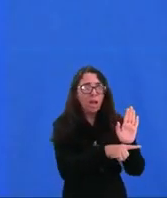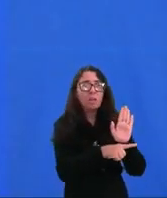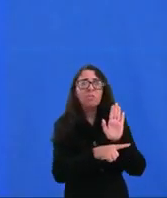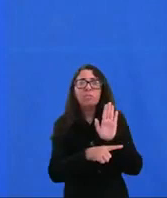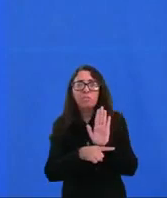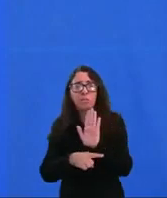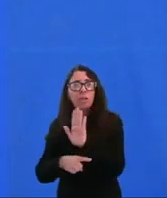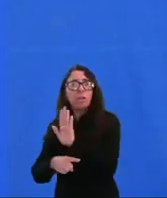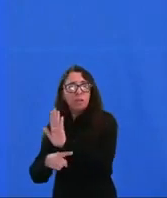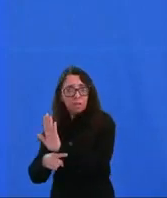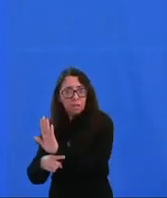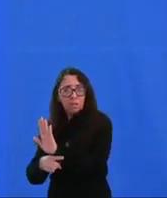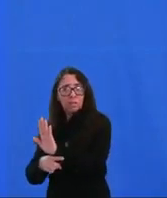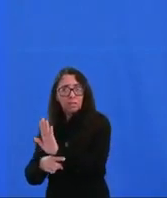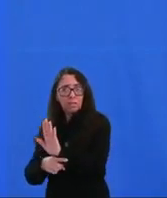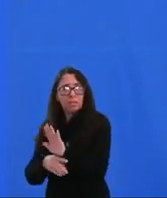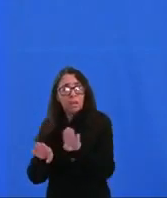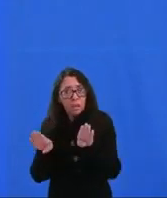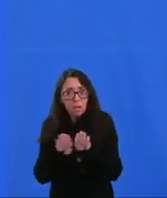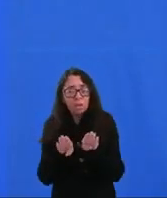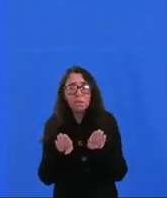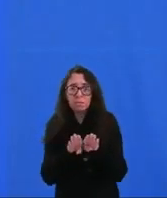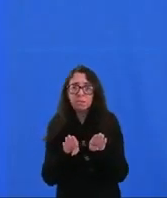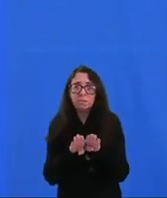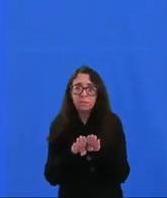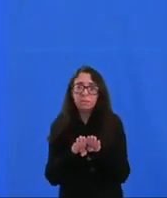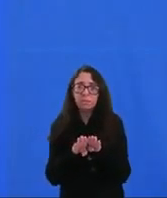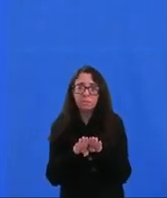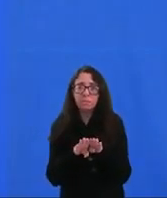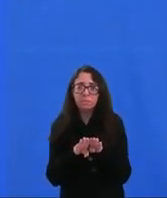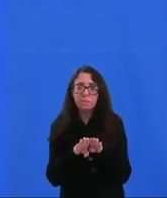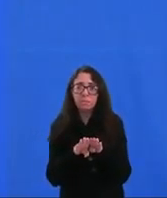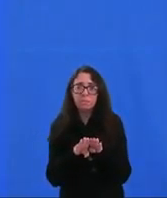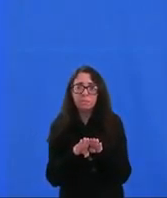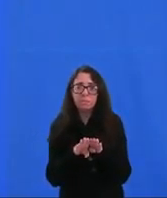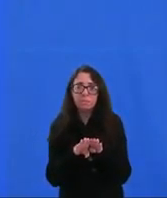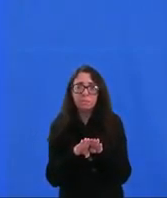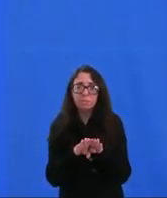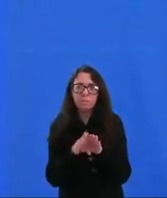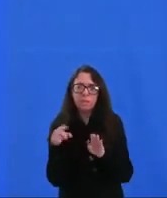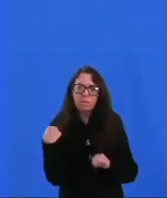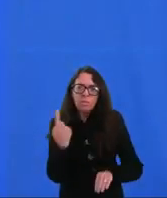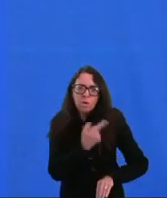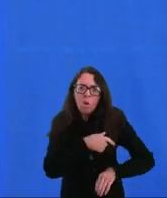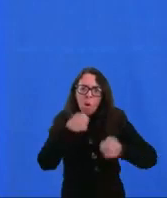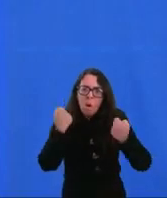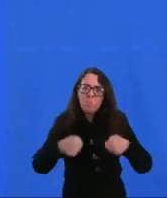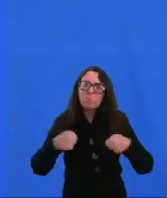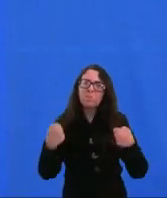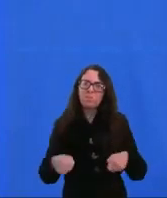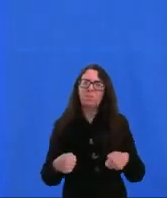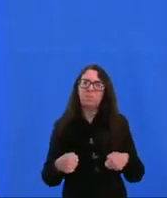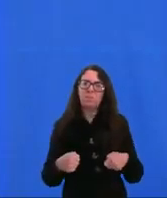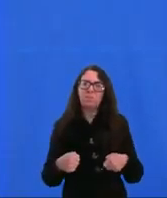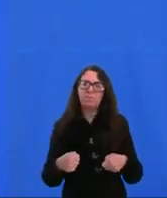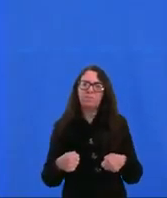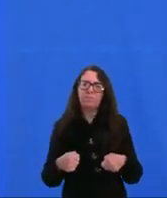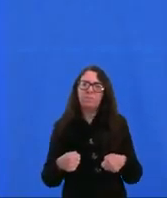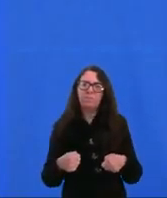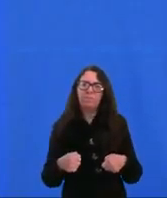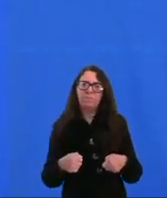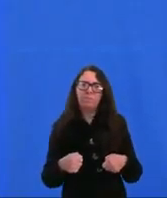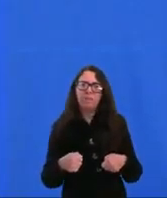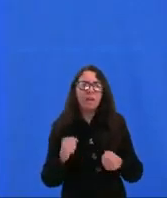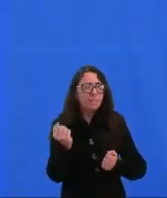E eu tenho que servir ao meu próximo espiritualmente e materialmente nas suas necessidades de